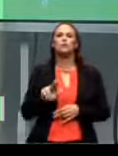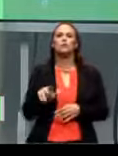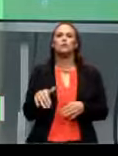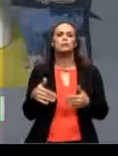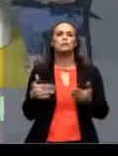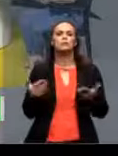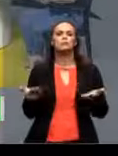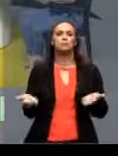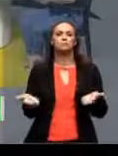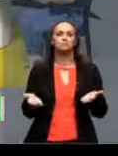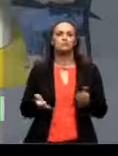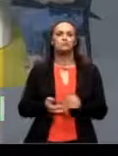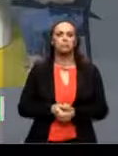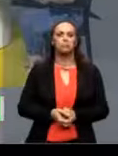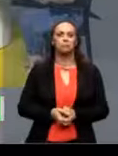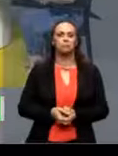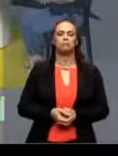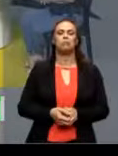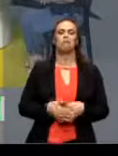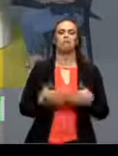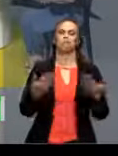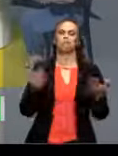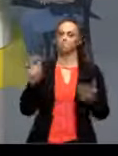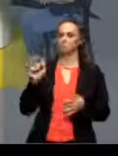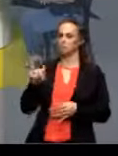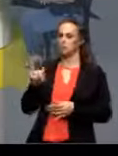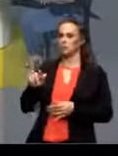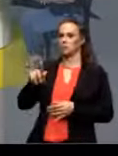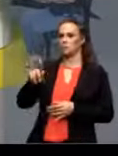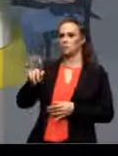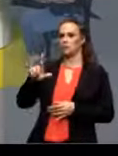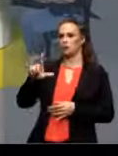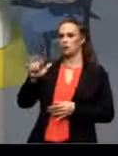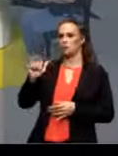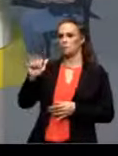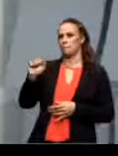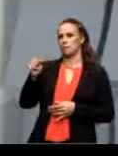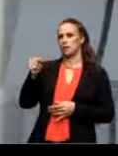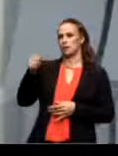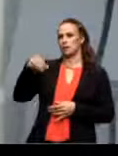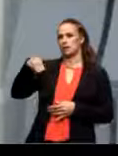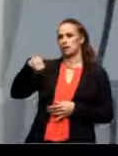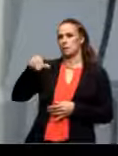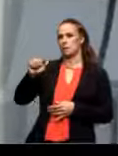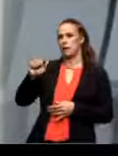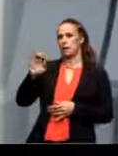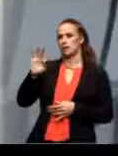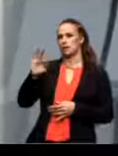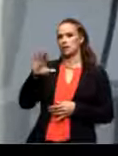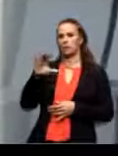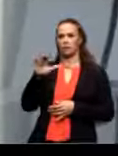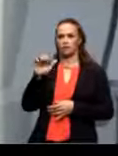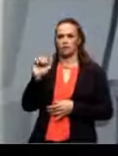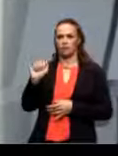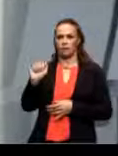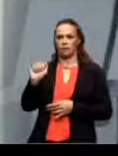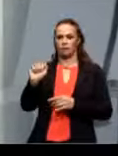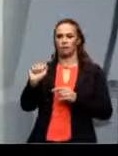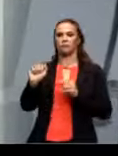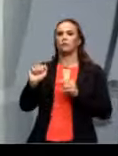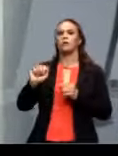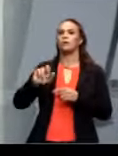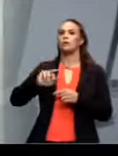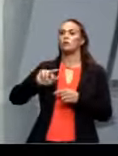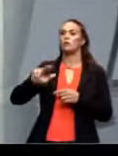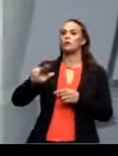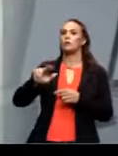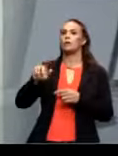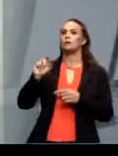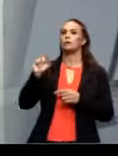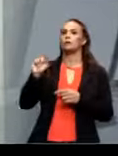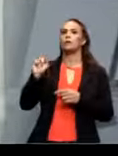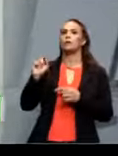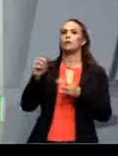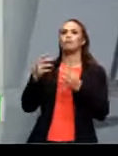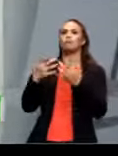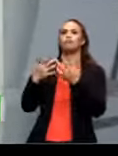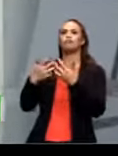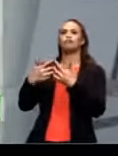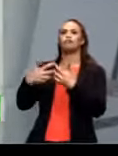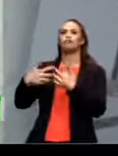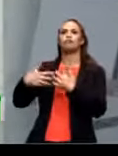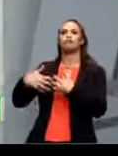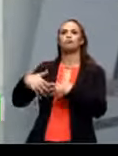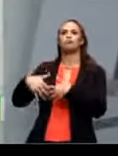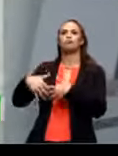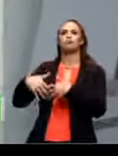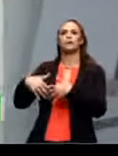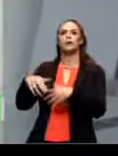Bom, a membrana plasmática, ela é diferente em termos de função